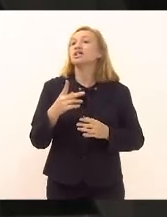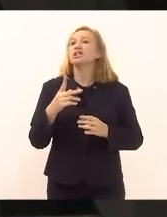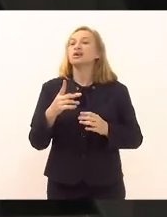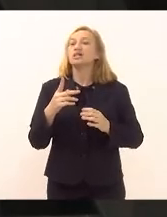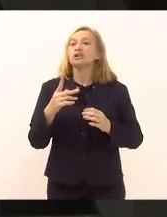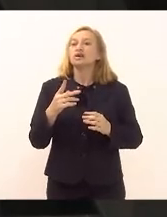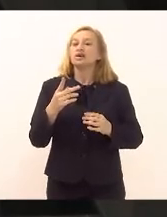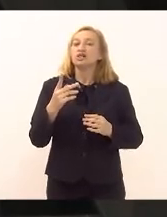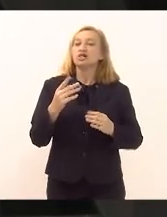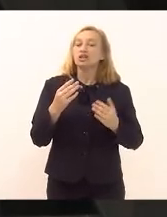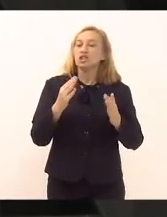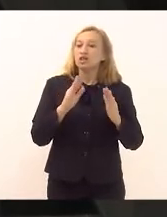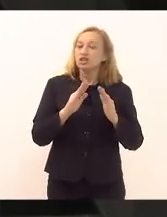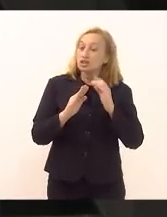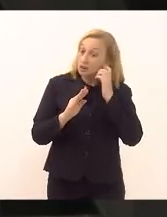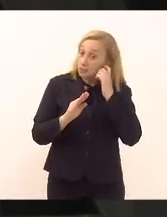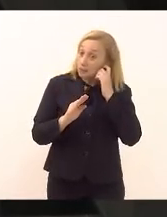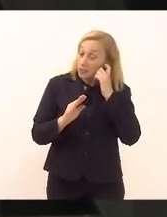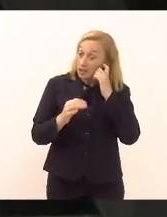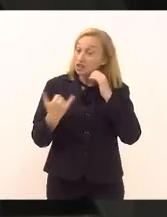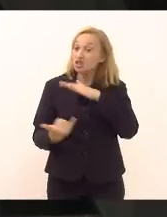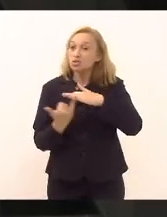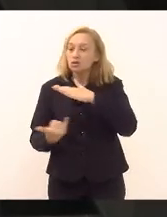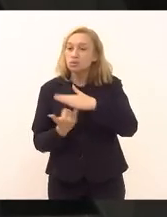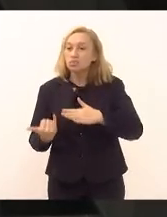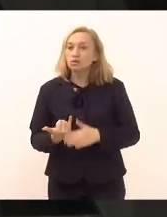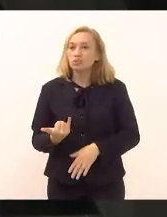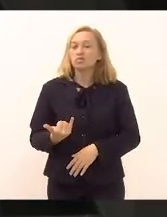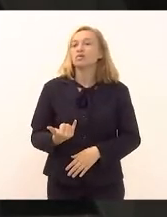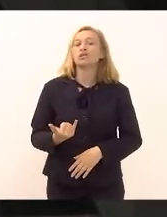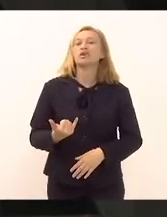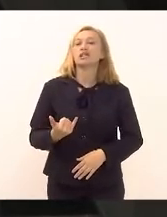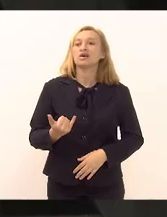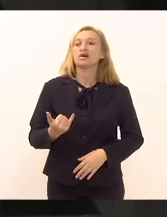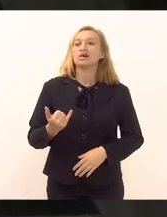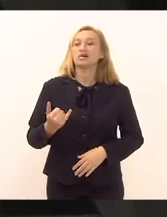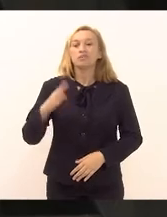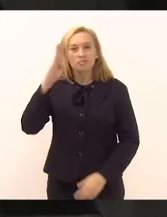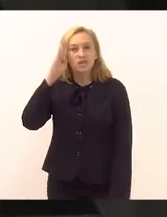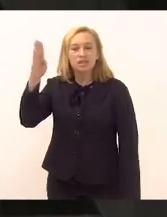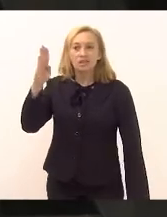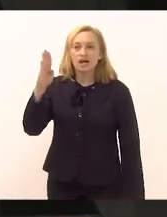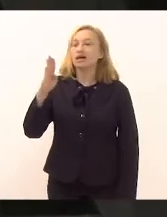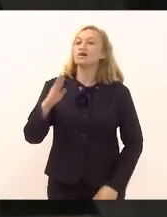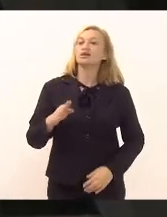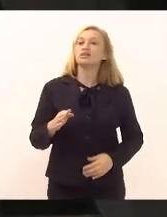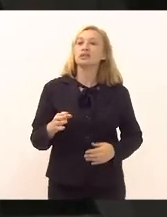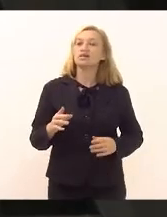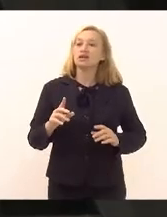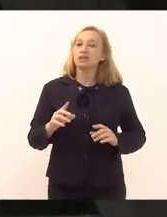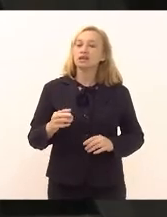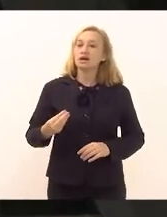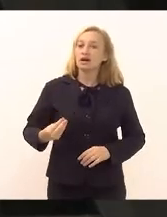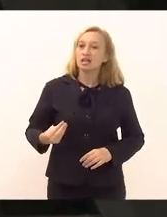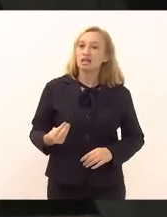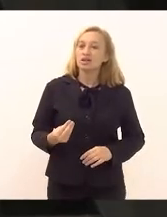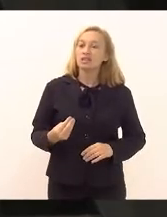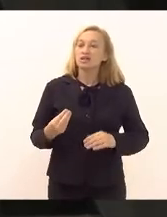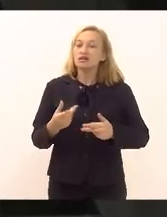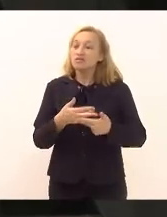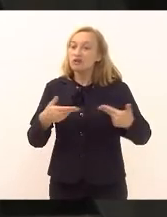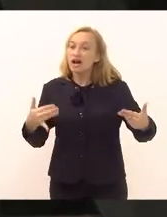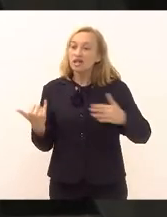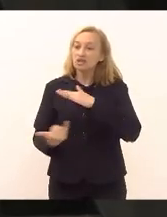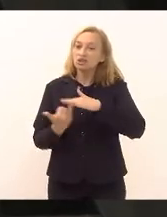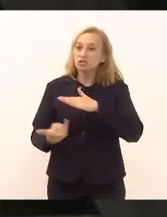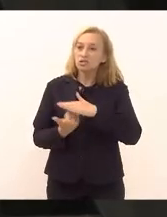IME. Quero dizer, portanto, que cabe na estrutura da educação brasileira a existência de instituições